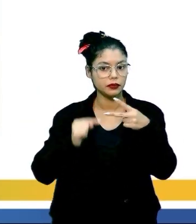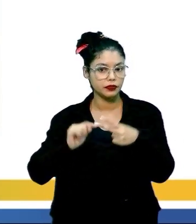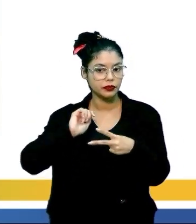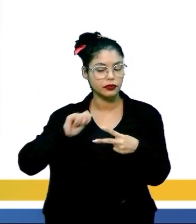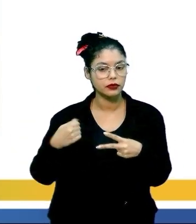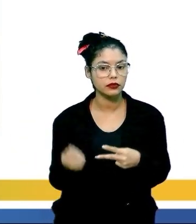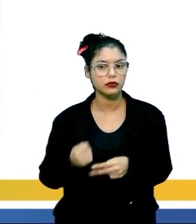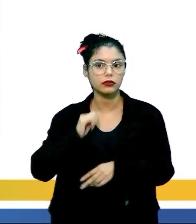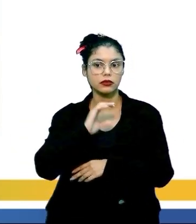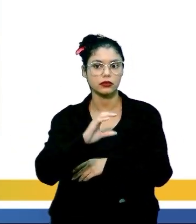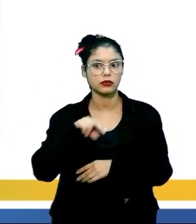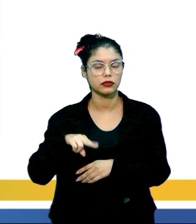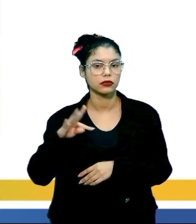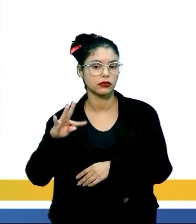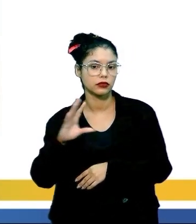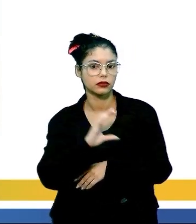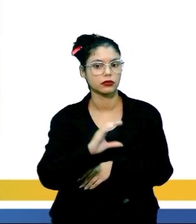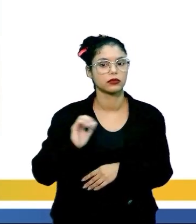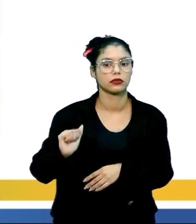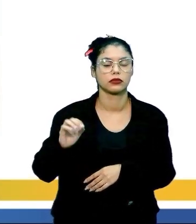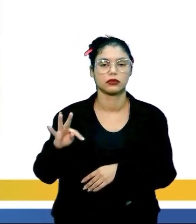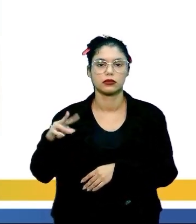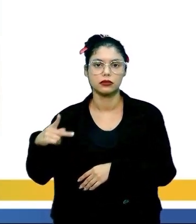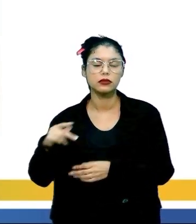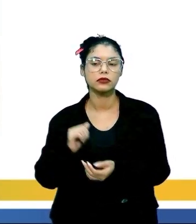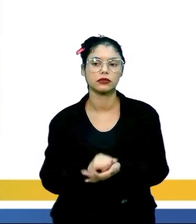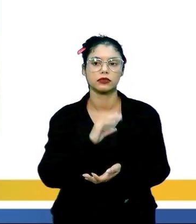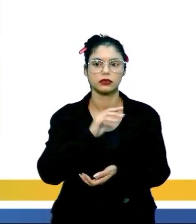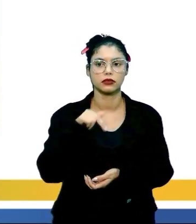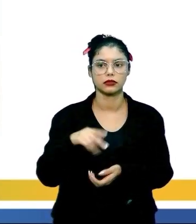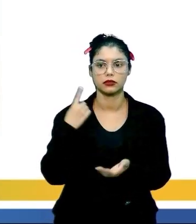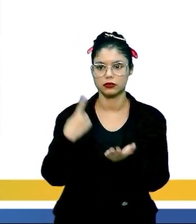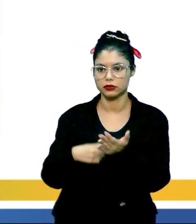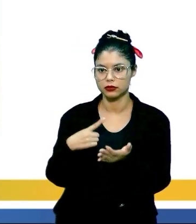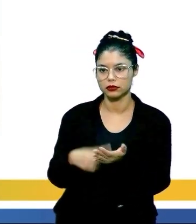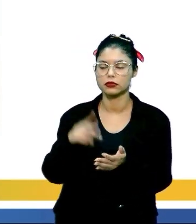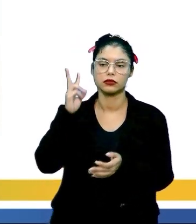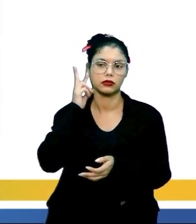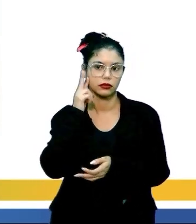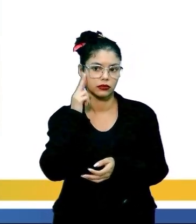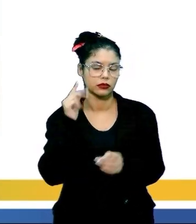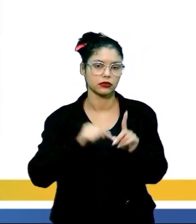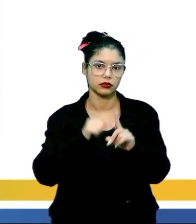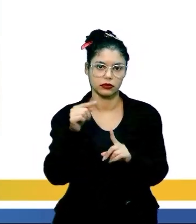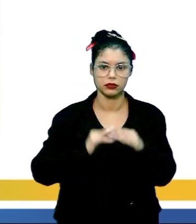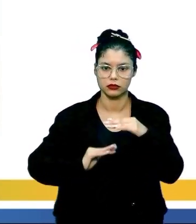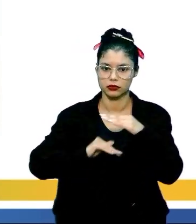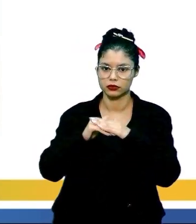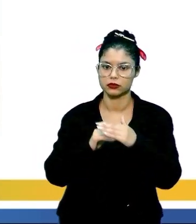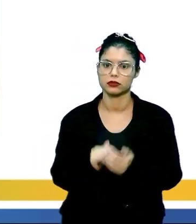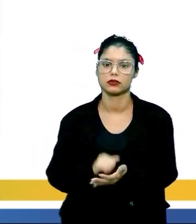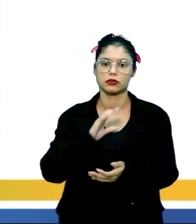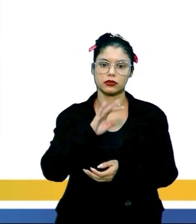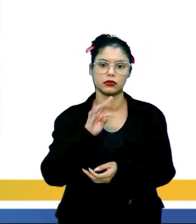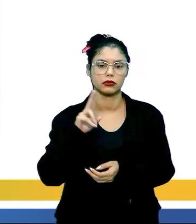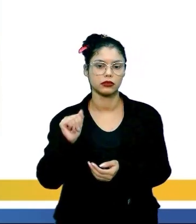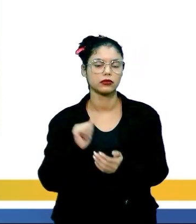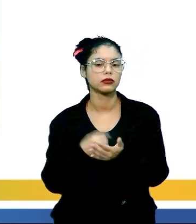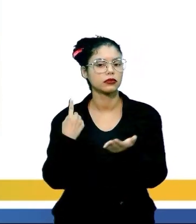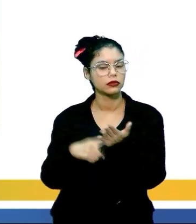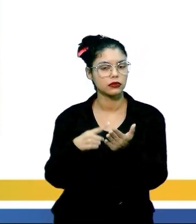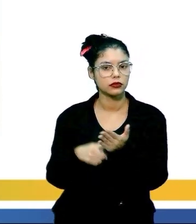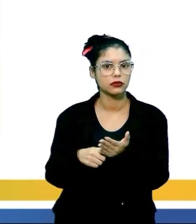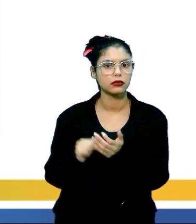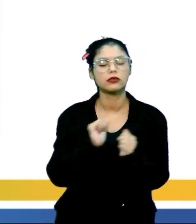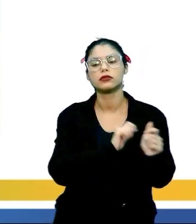siglas, CNTP e KTP. CNTP, condições normais de temperatura e pressão, e KTP,